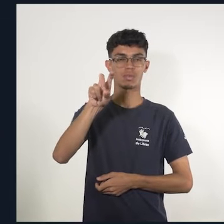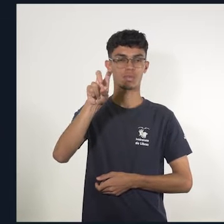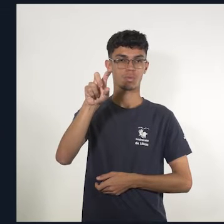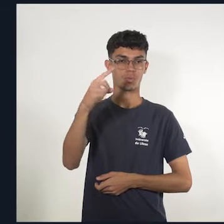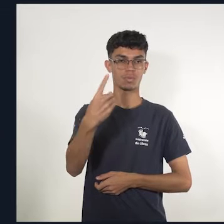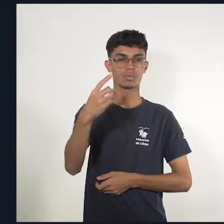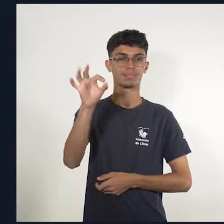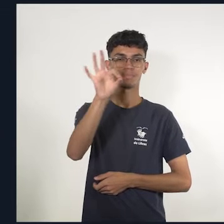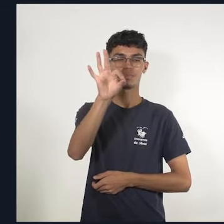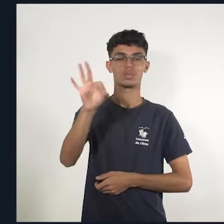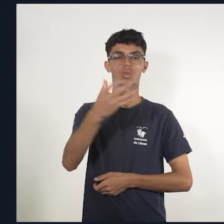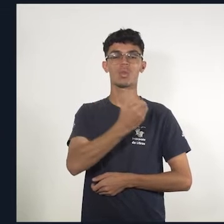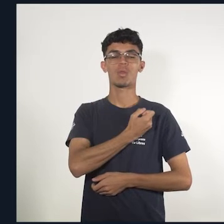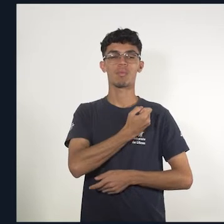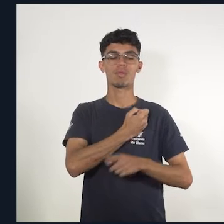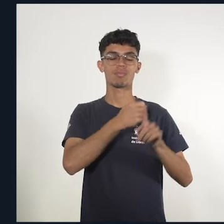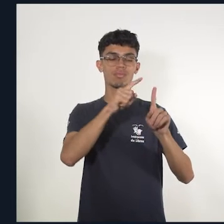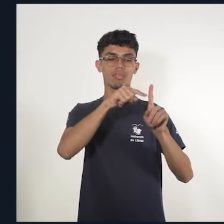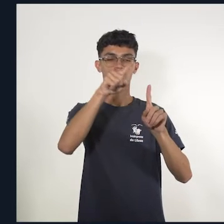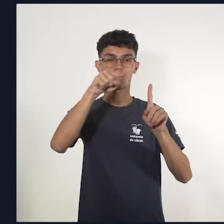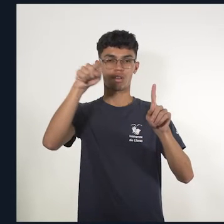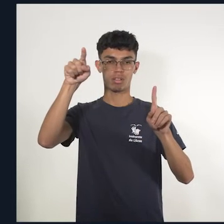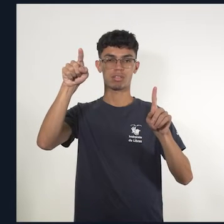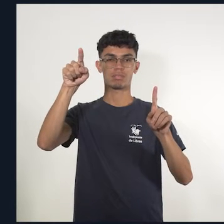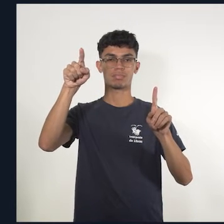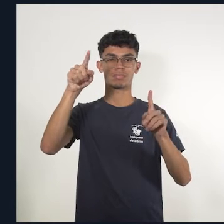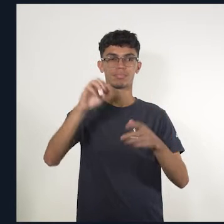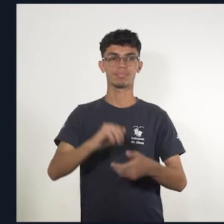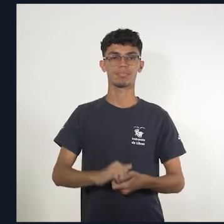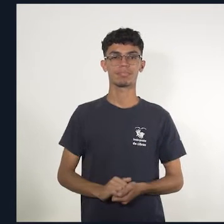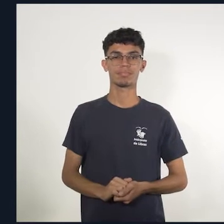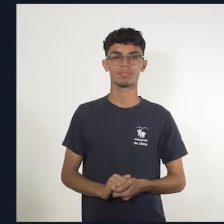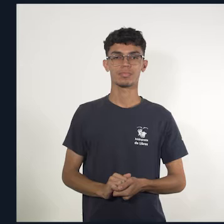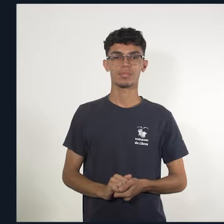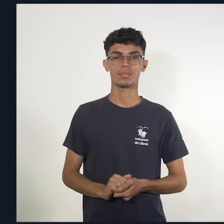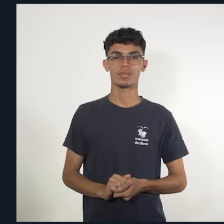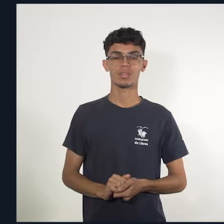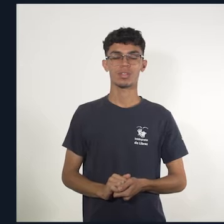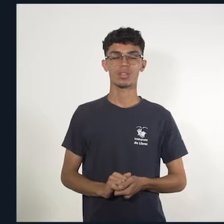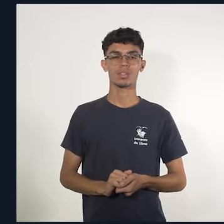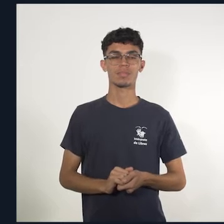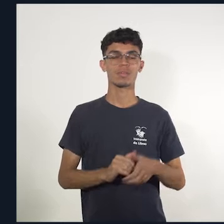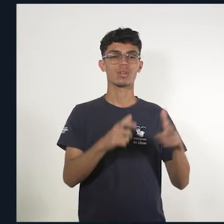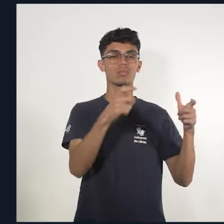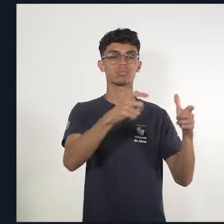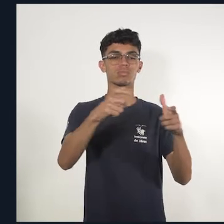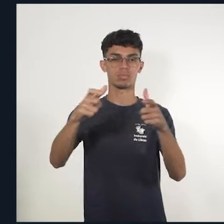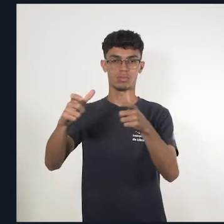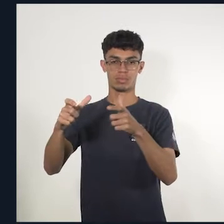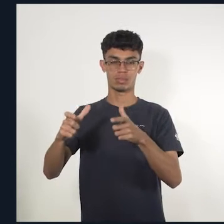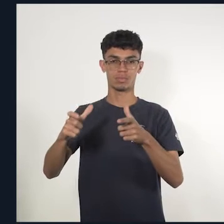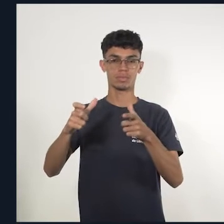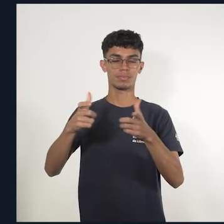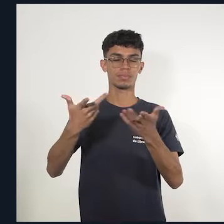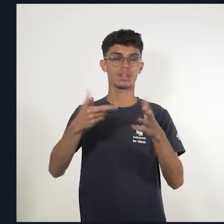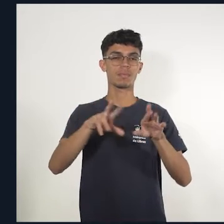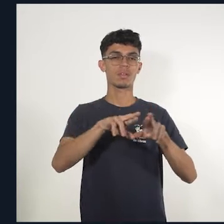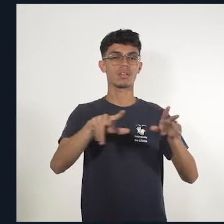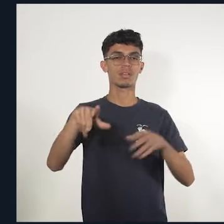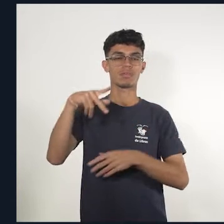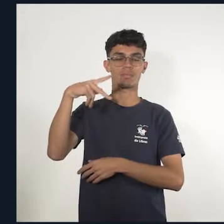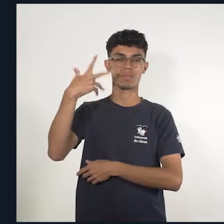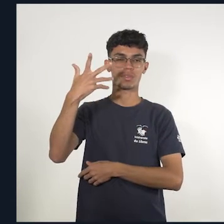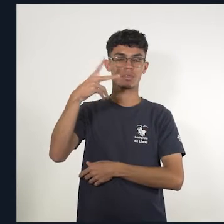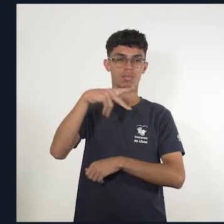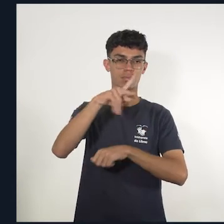37,1%, um número muito alto. As estimativas de prevalência pelas regiões da cidade, nós